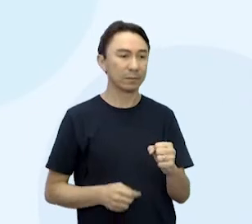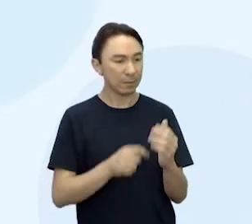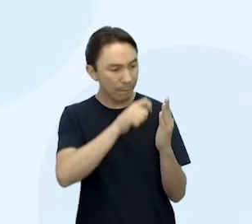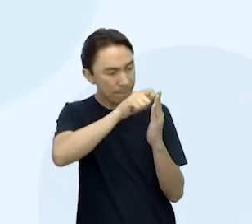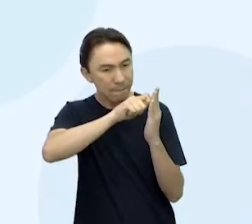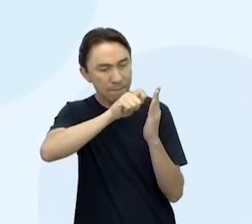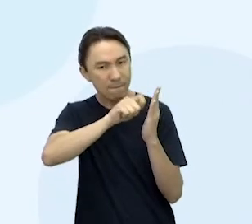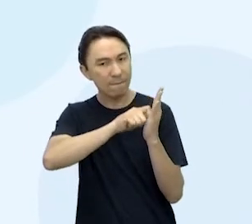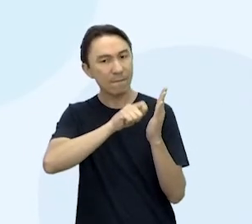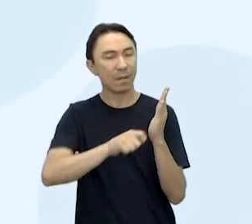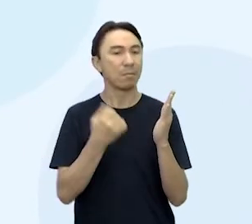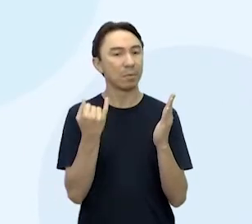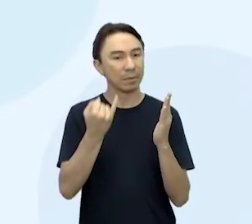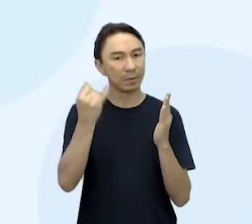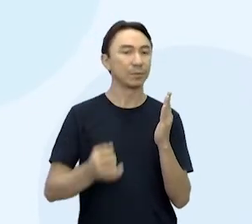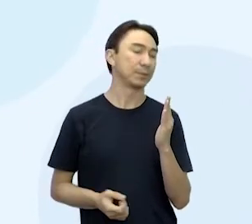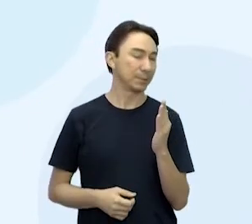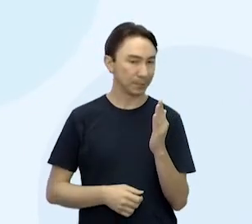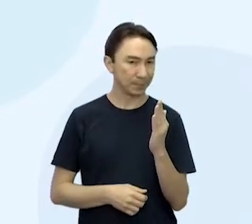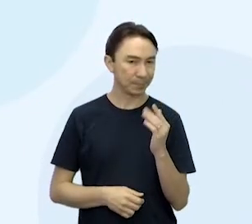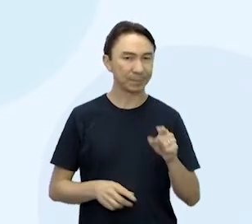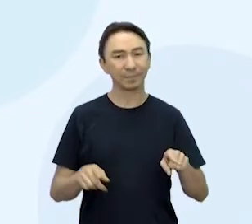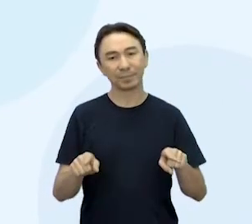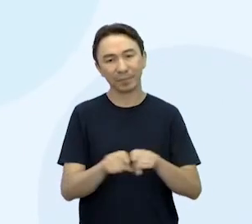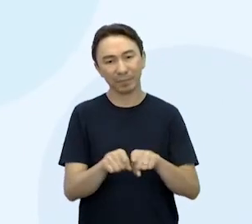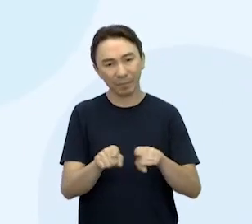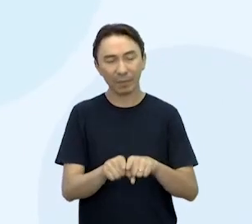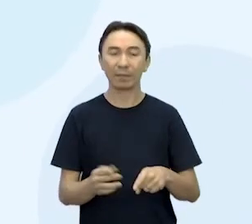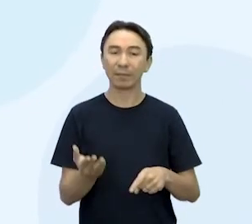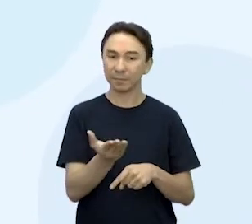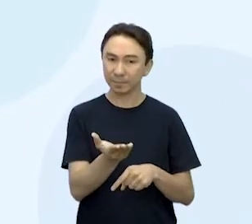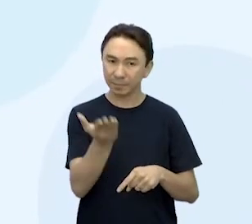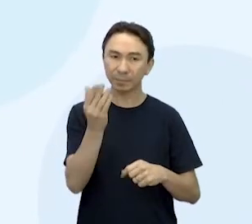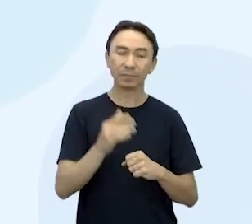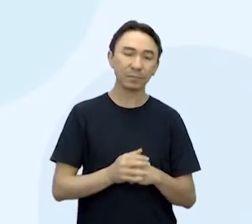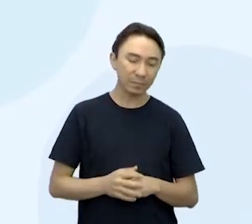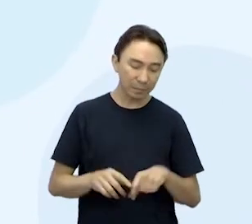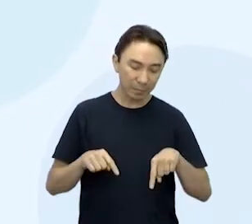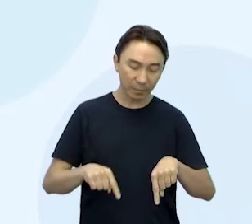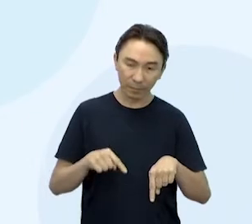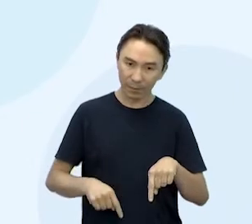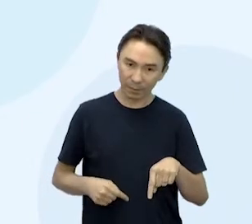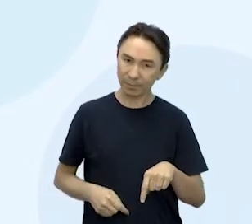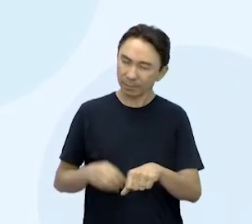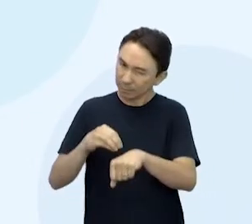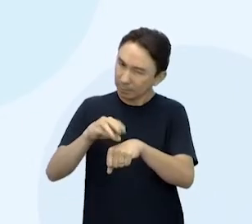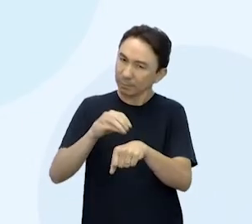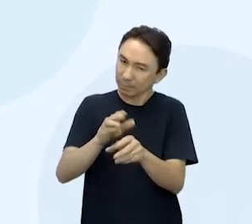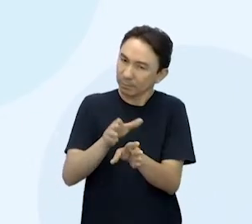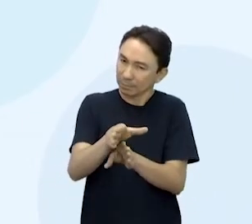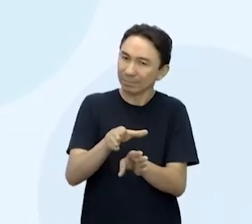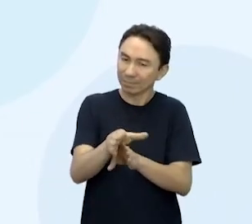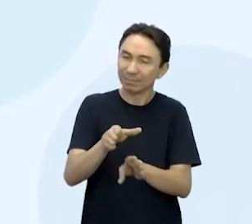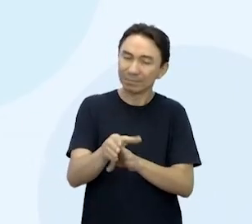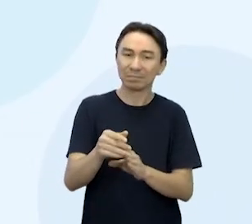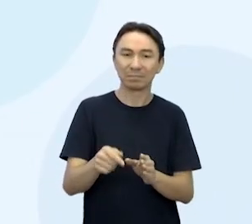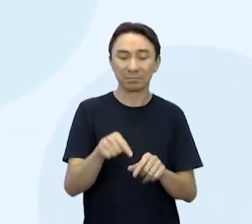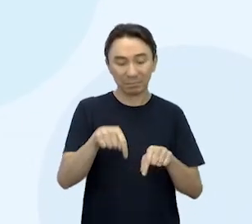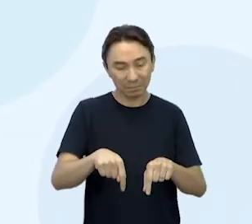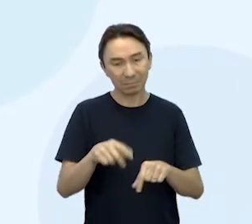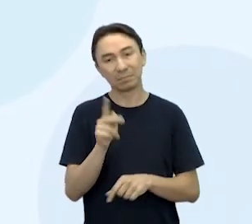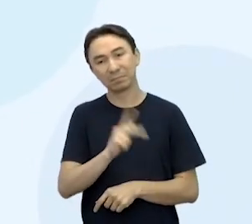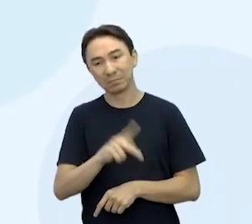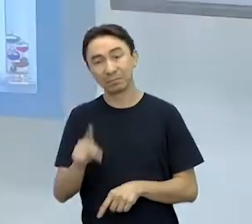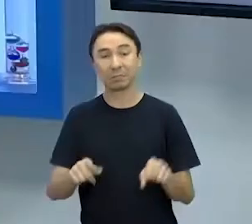tá? Siga as orientações aí, recomendações aqui da Pro e do seu professor na escola e não esqueça aí de